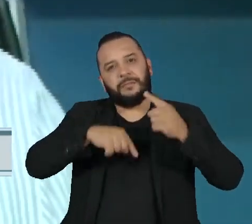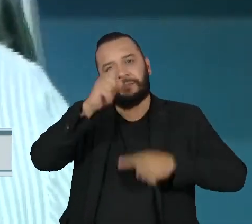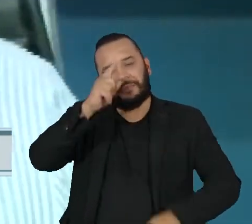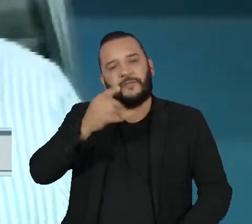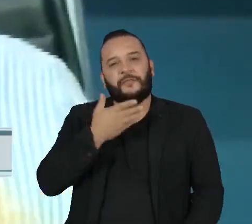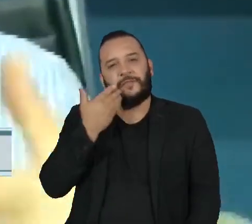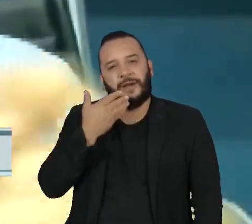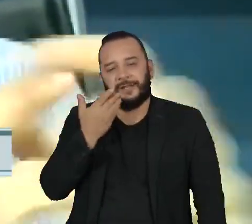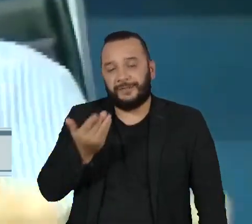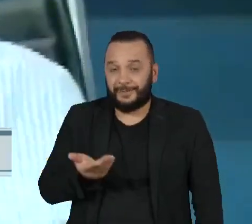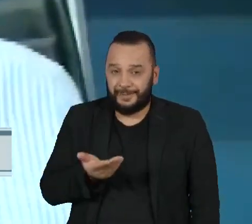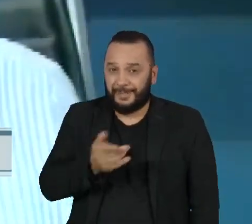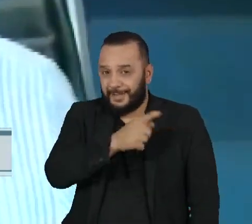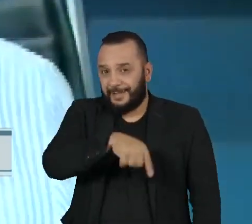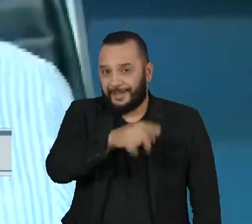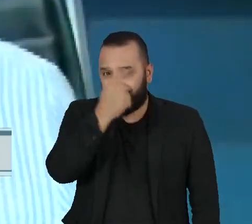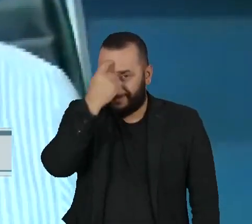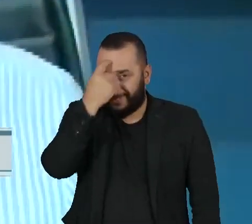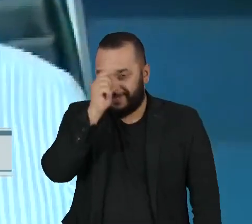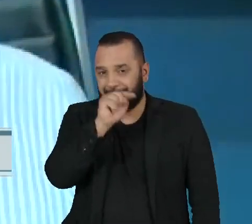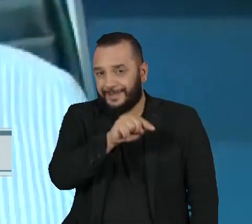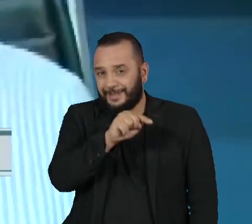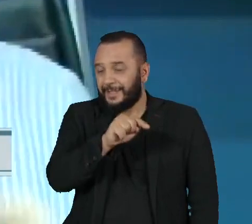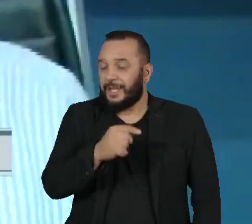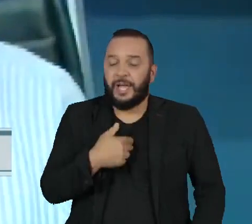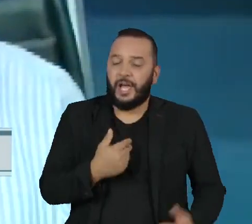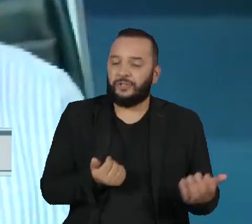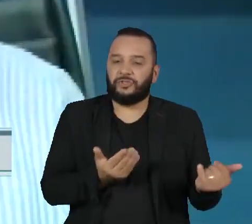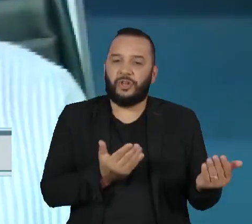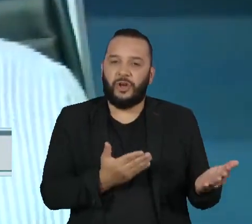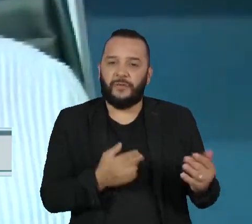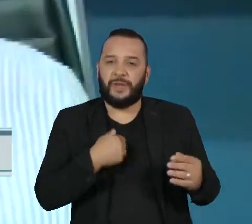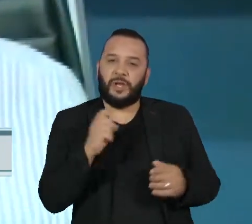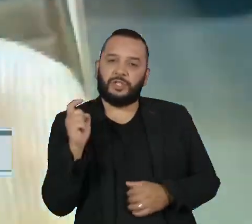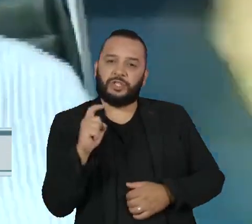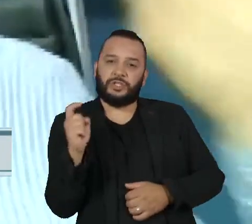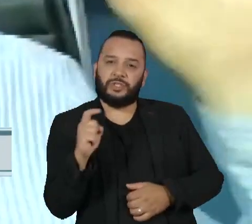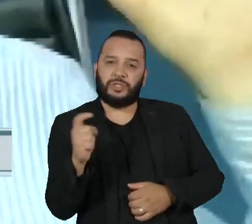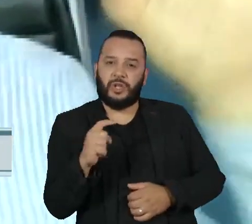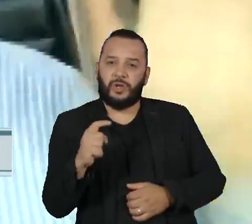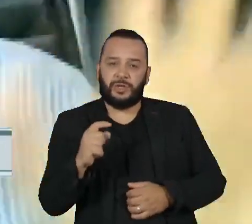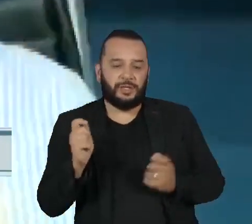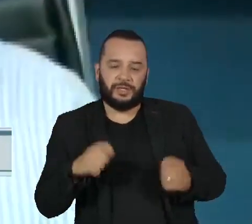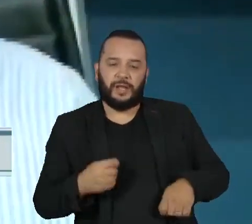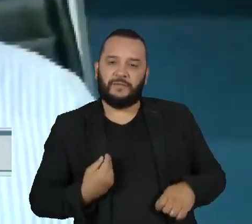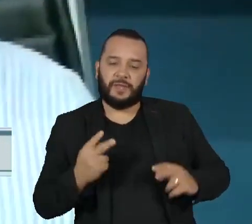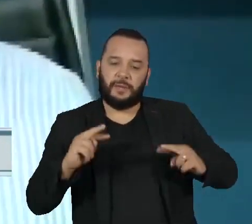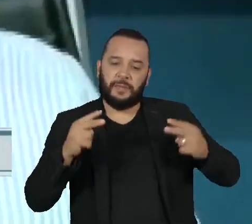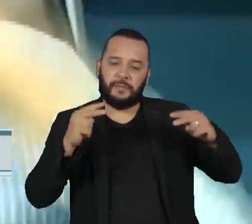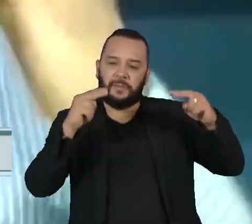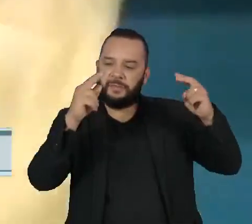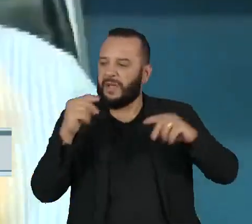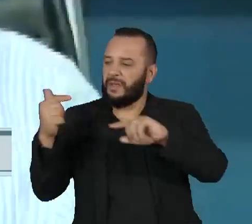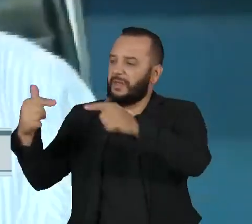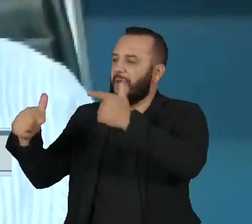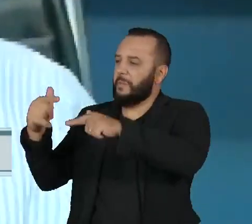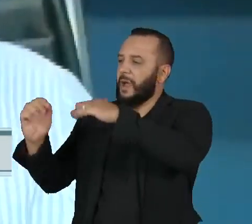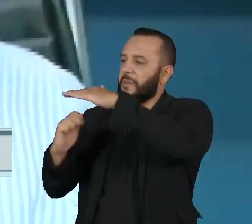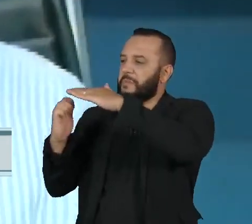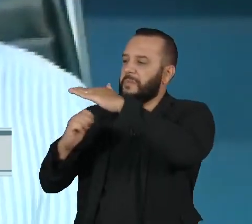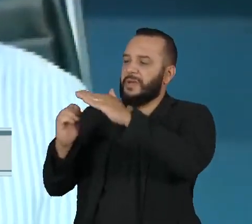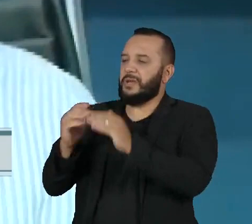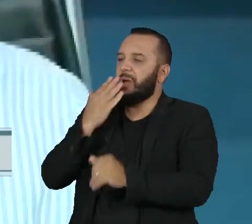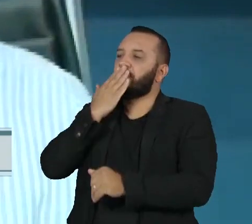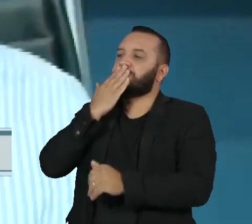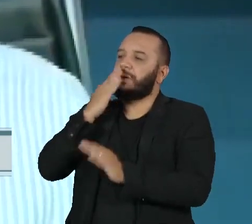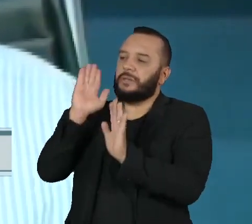ideia de carregar esse edonismo juvenil para podendo se livrar daquilo que parece um ambiente corporativo